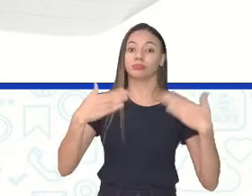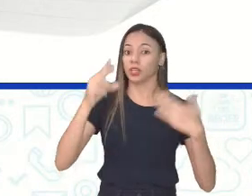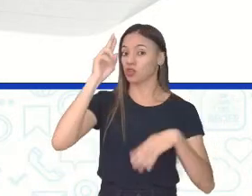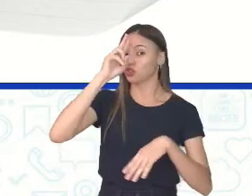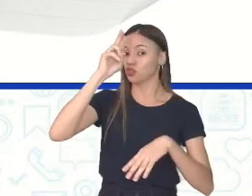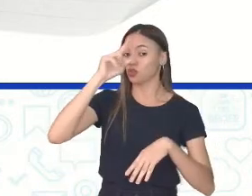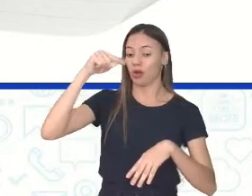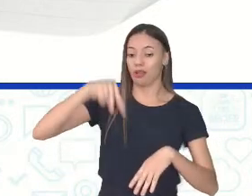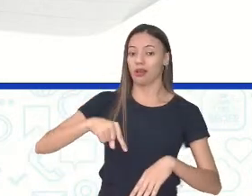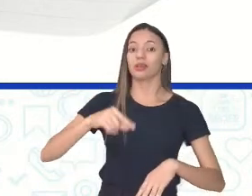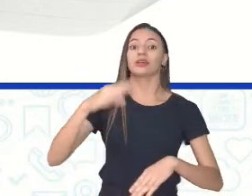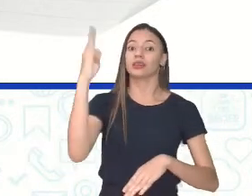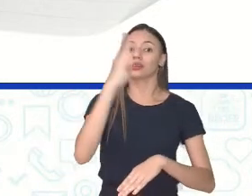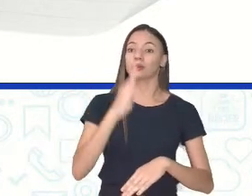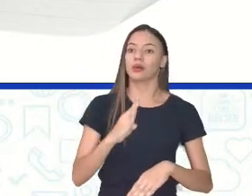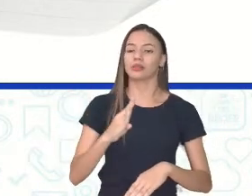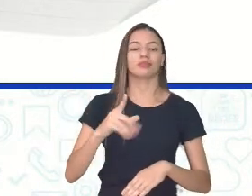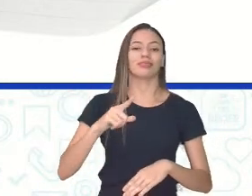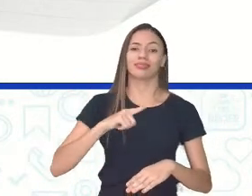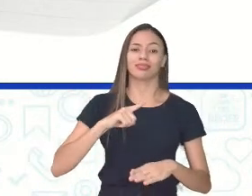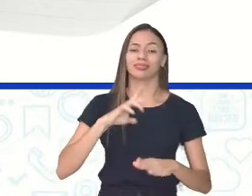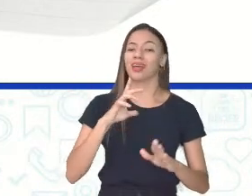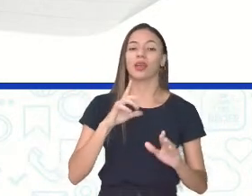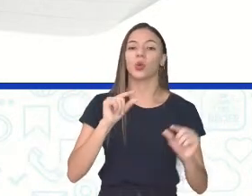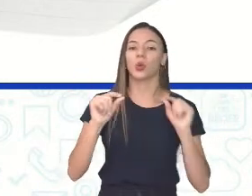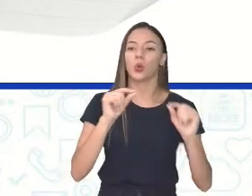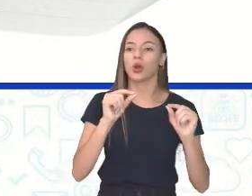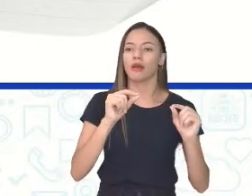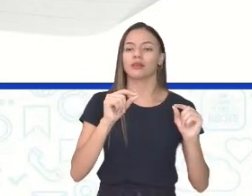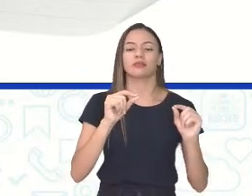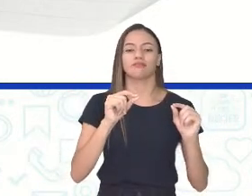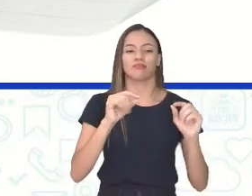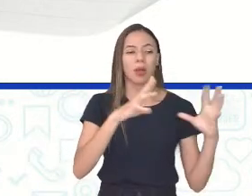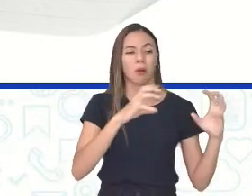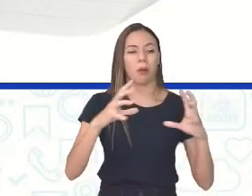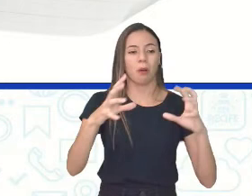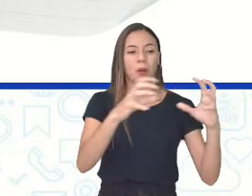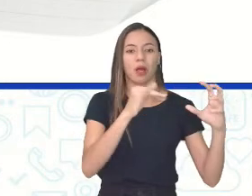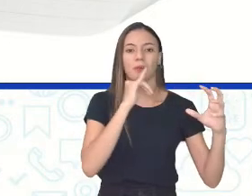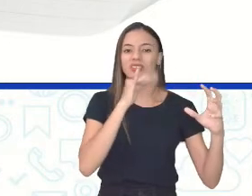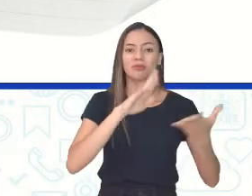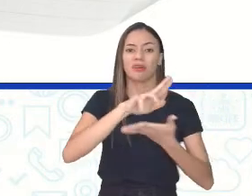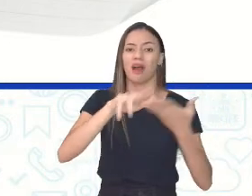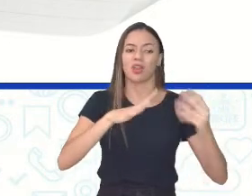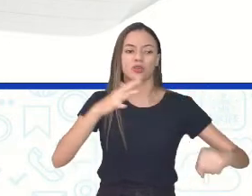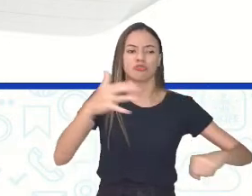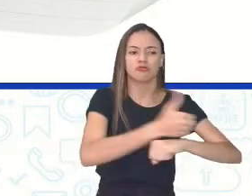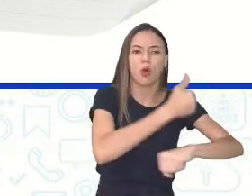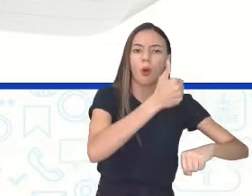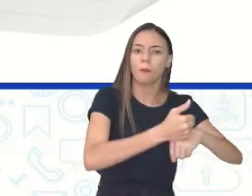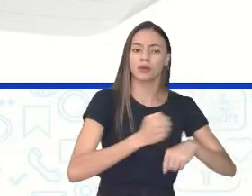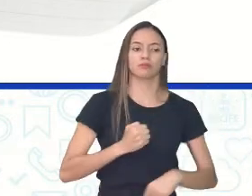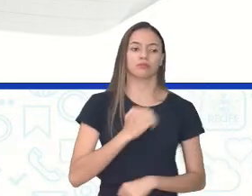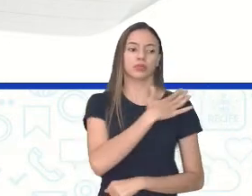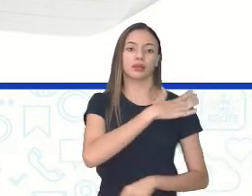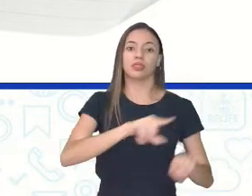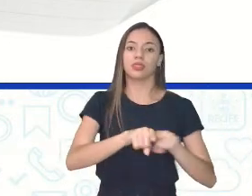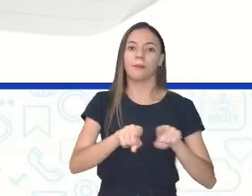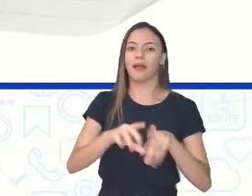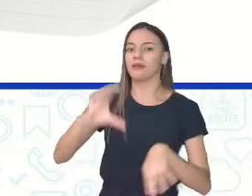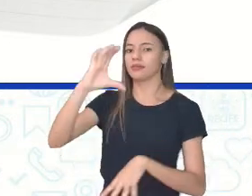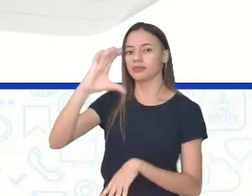república é uma história marcada por interrupções de governo através de golpes militares e civis